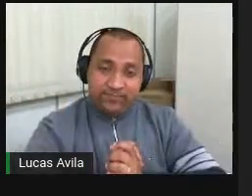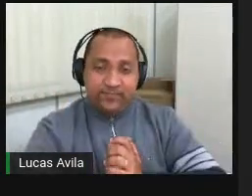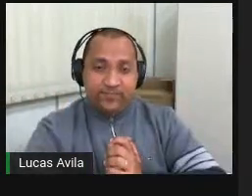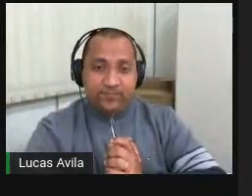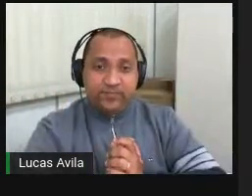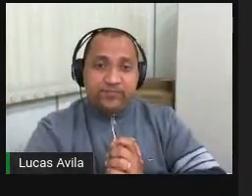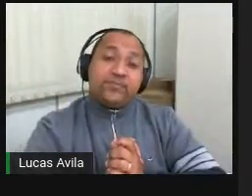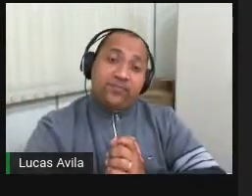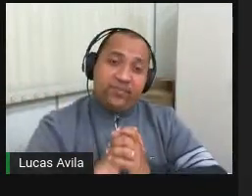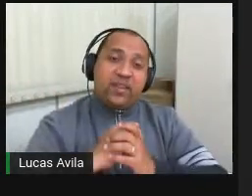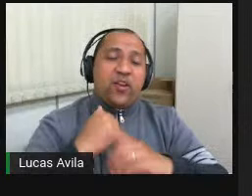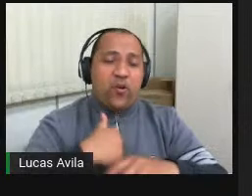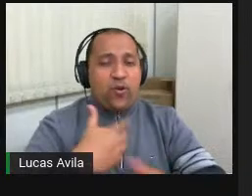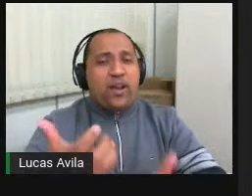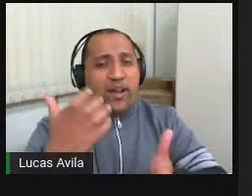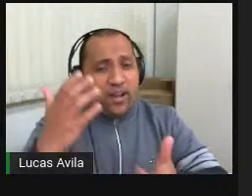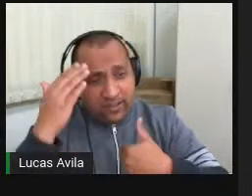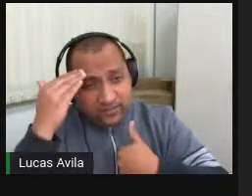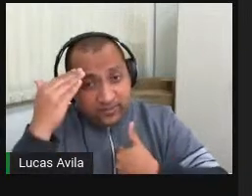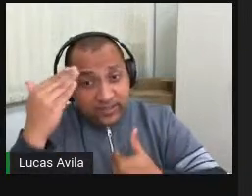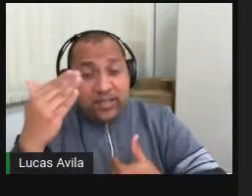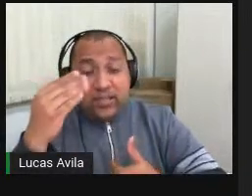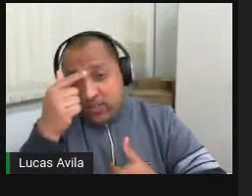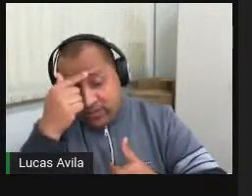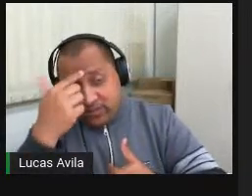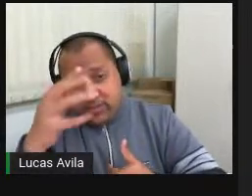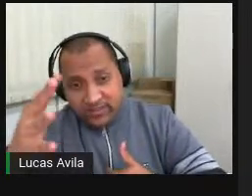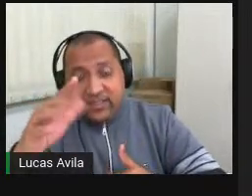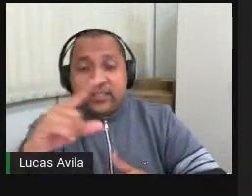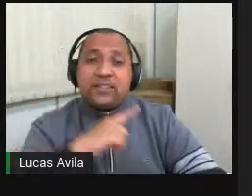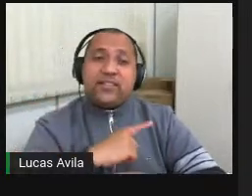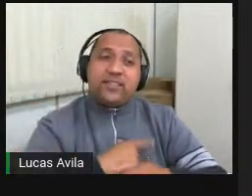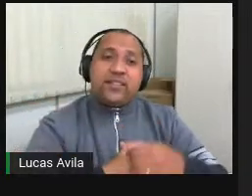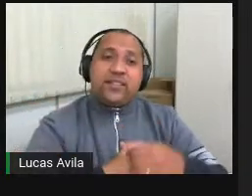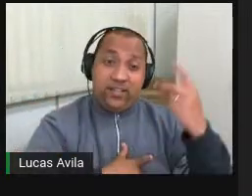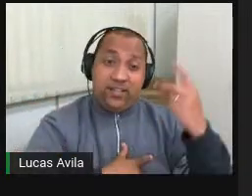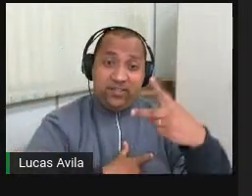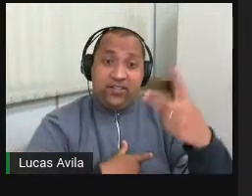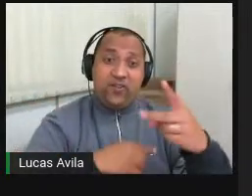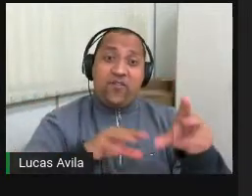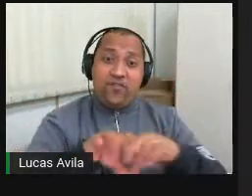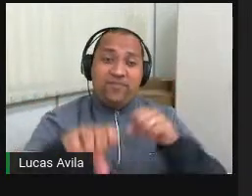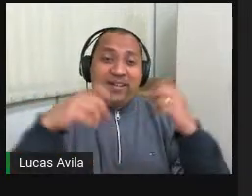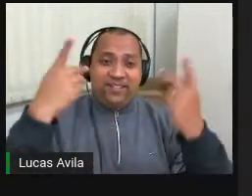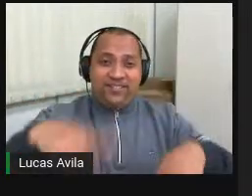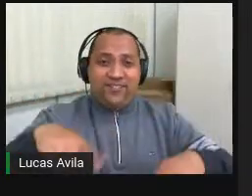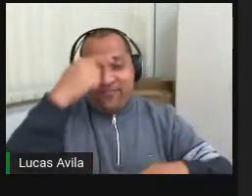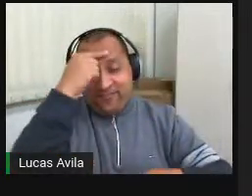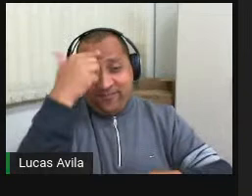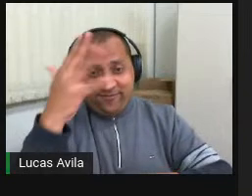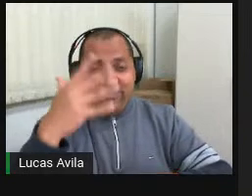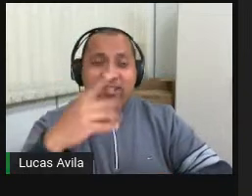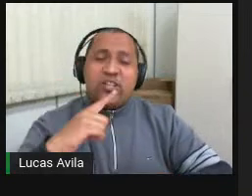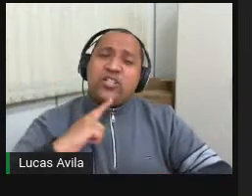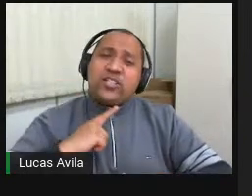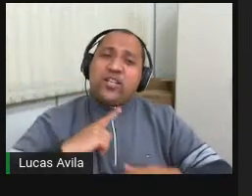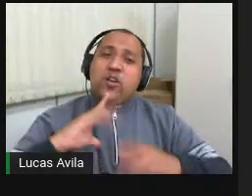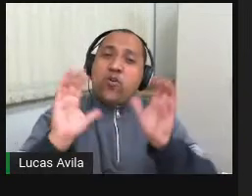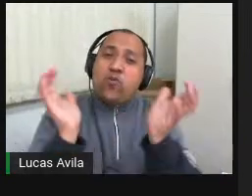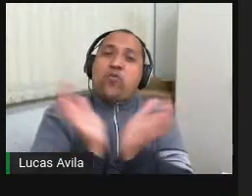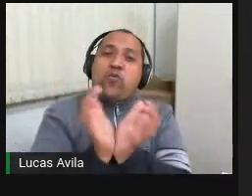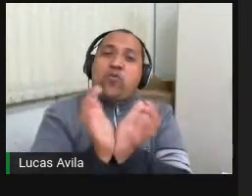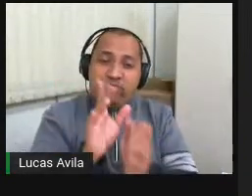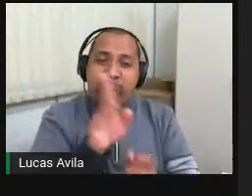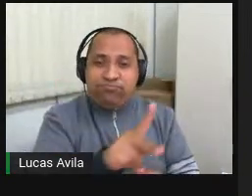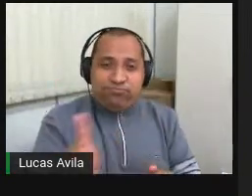Eu gostaria de agradecer a Unipampa pela minha segunda graduação na Unipampa, a todo o corpo docente, né, em especial a